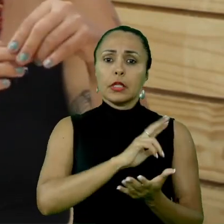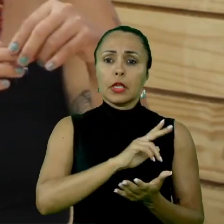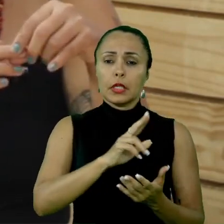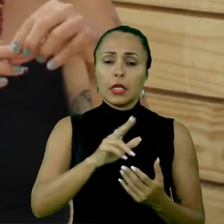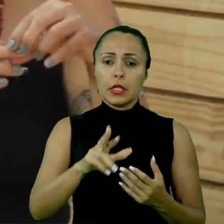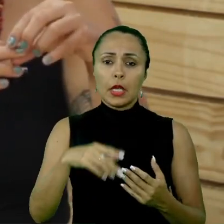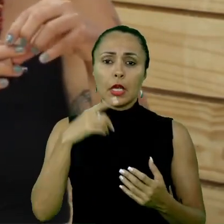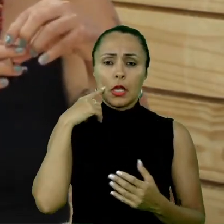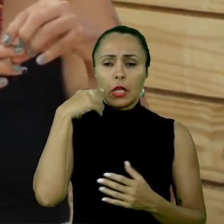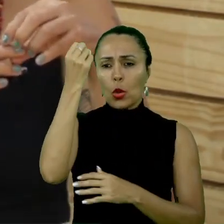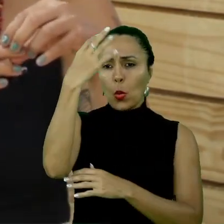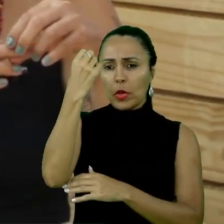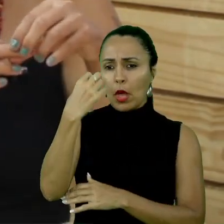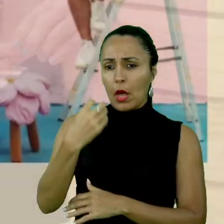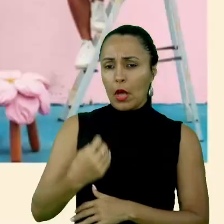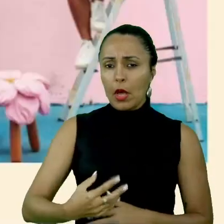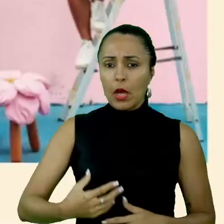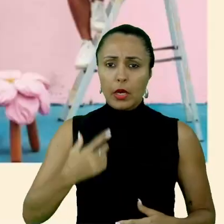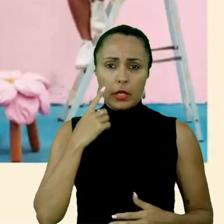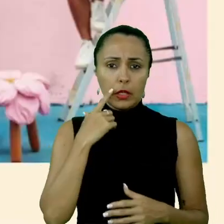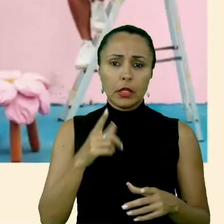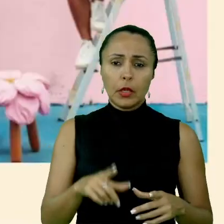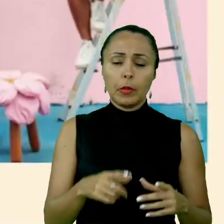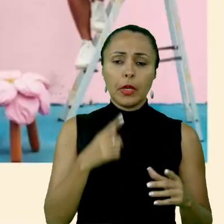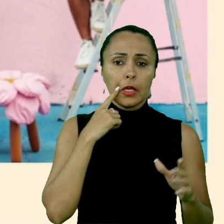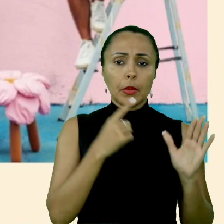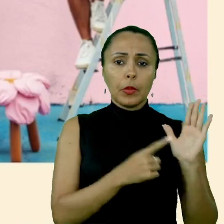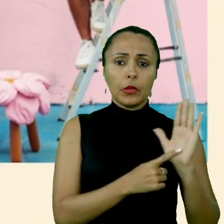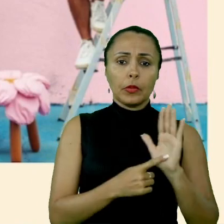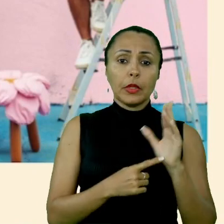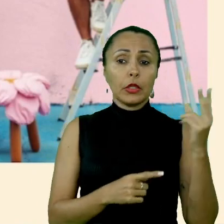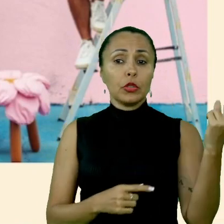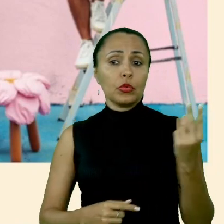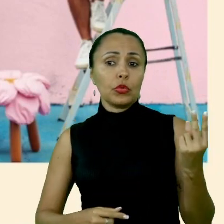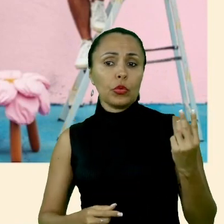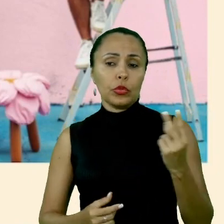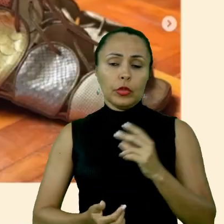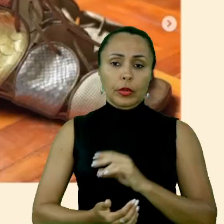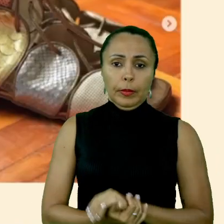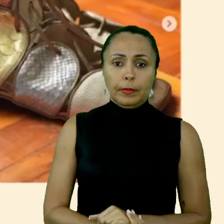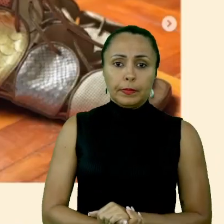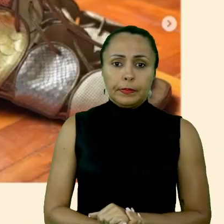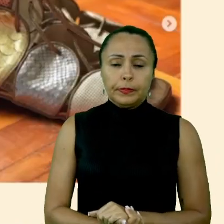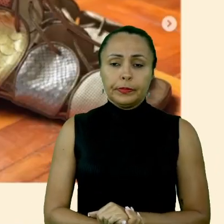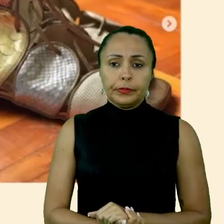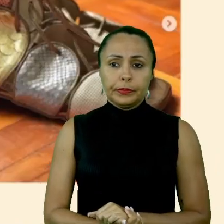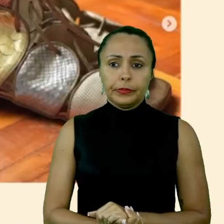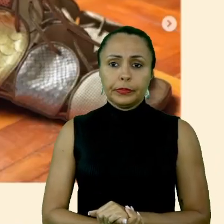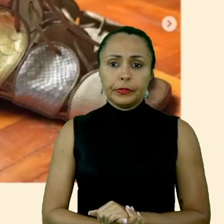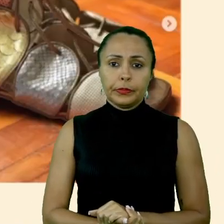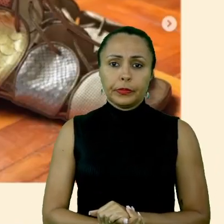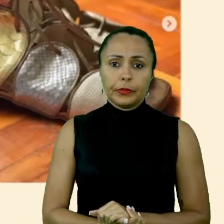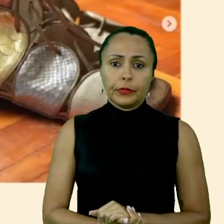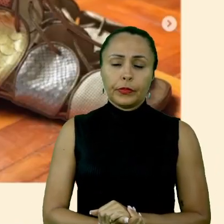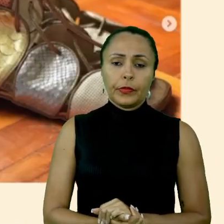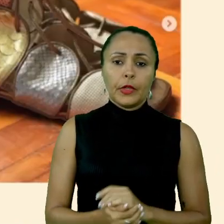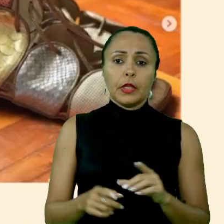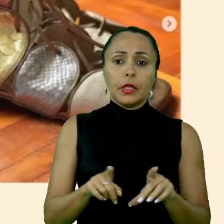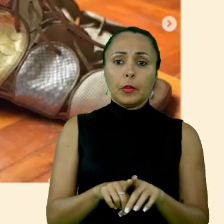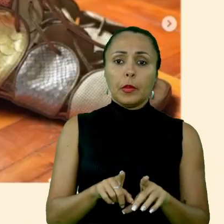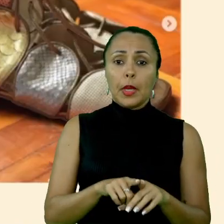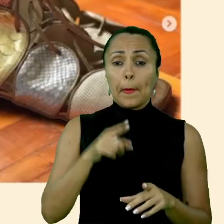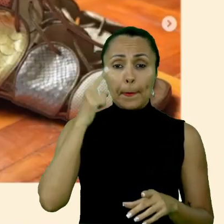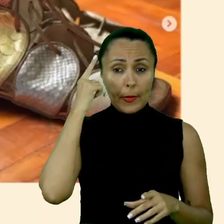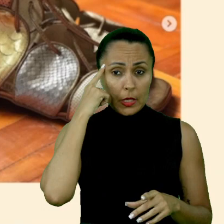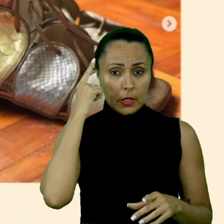de bancos, e trazem bastante a identidade desses dois designers. Outra coisa que eu quis trazer, pensando